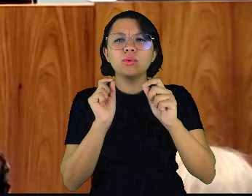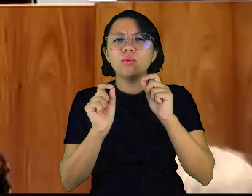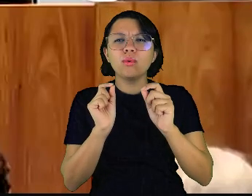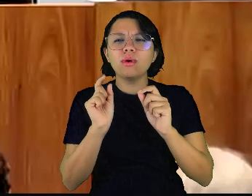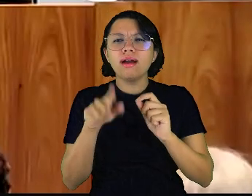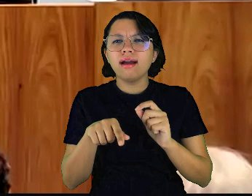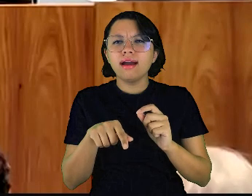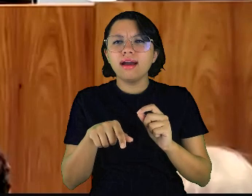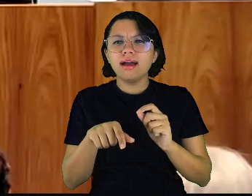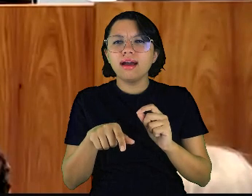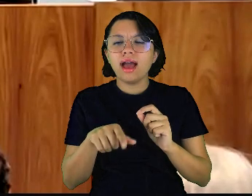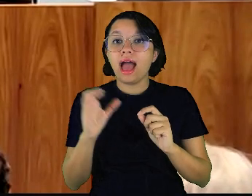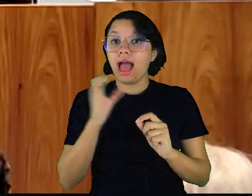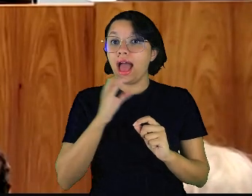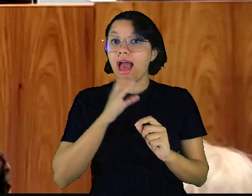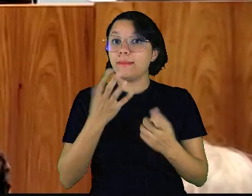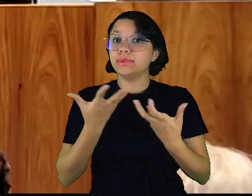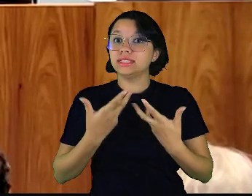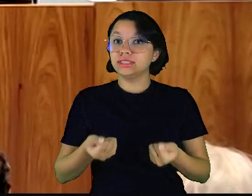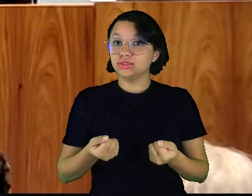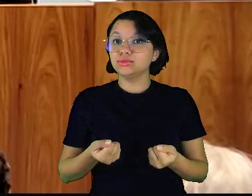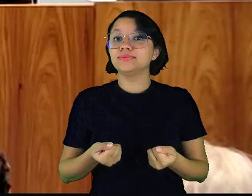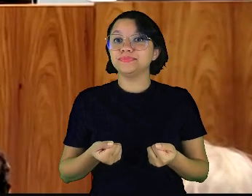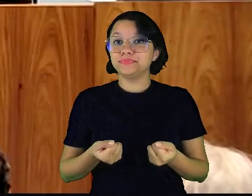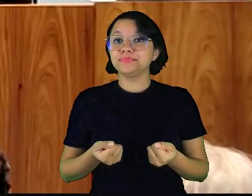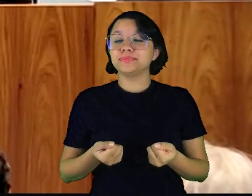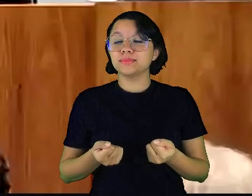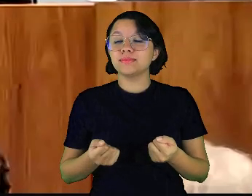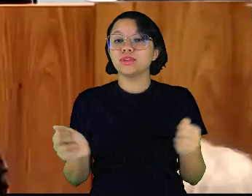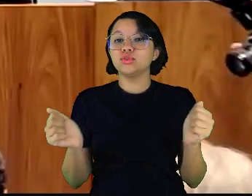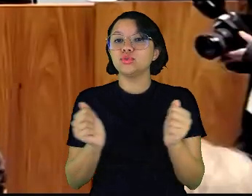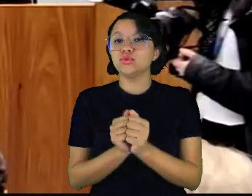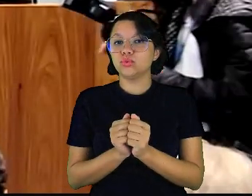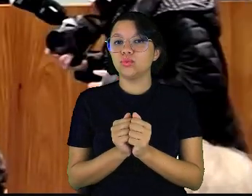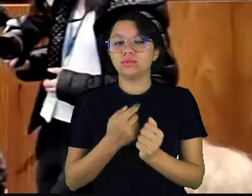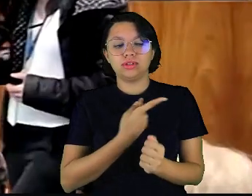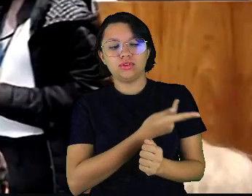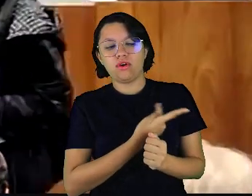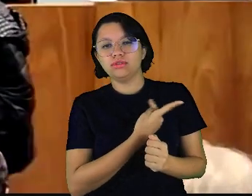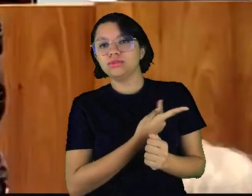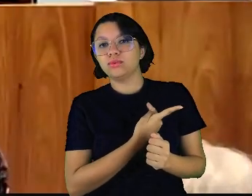Rua, imediatamente aderiu, e a gente tem feito juntas